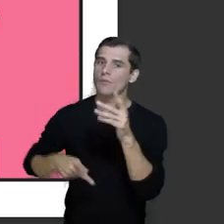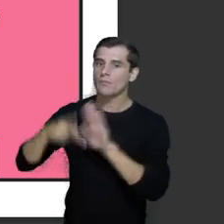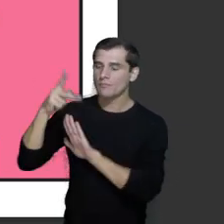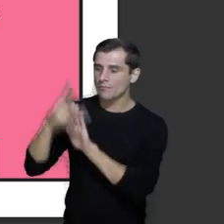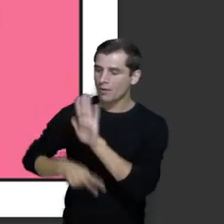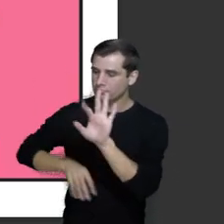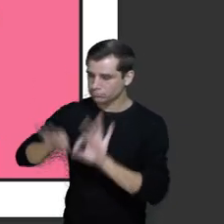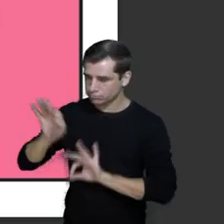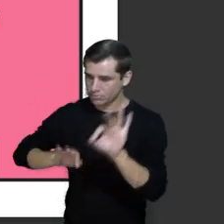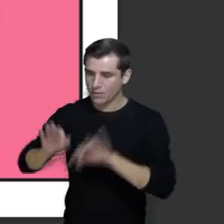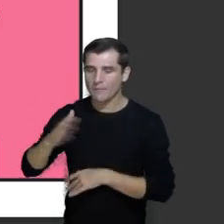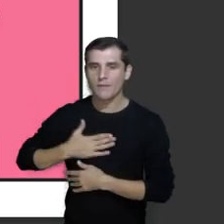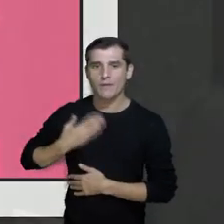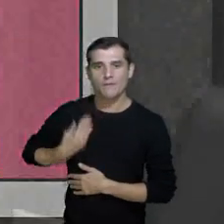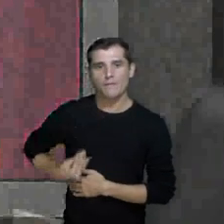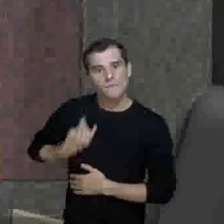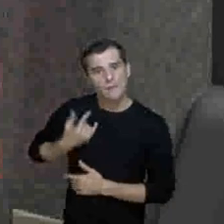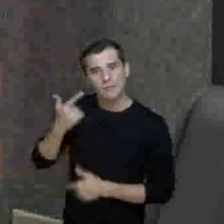artista